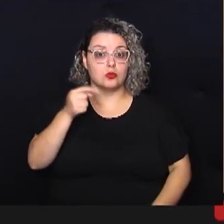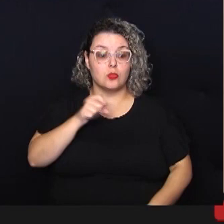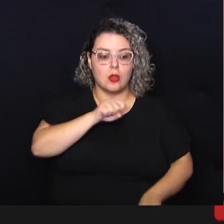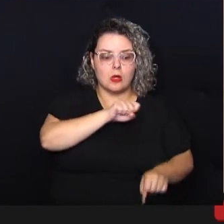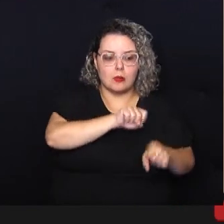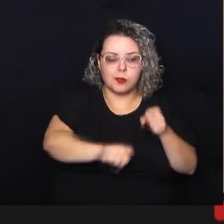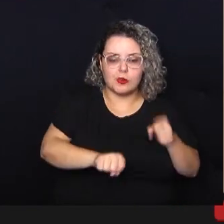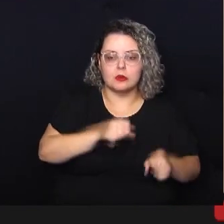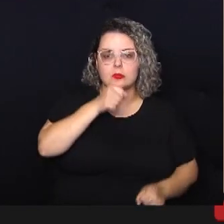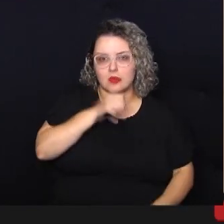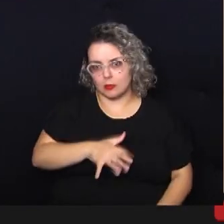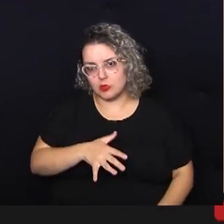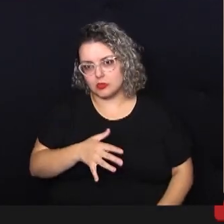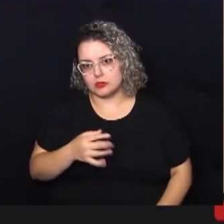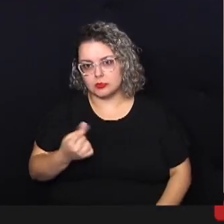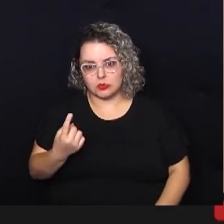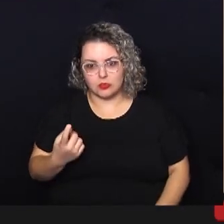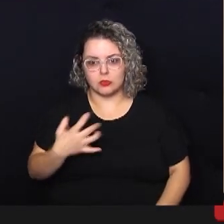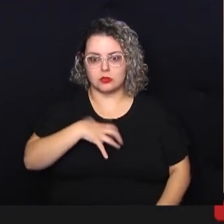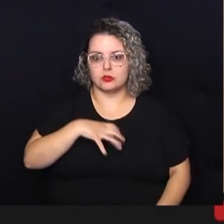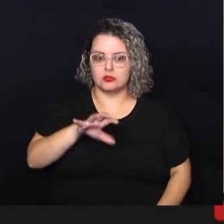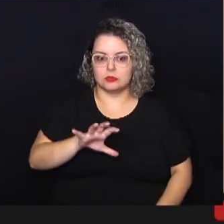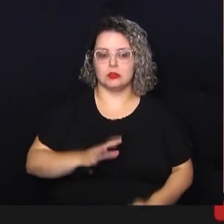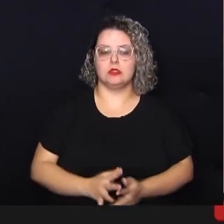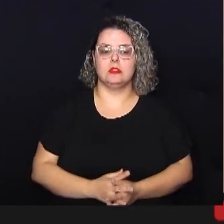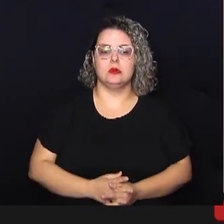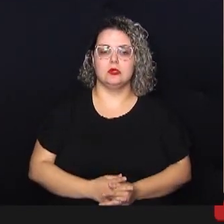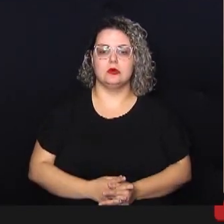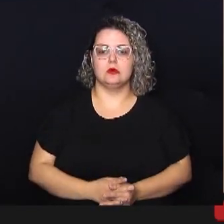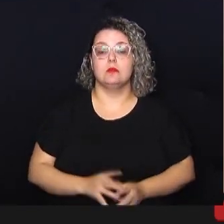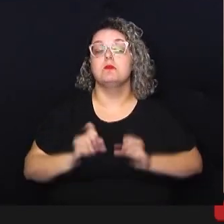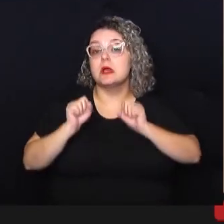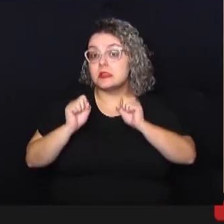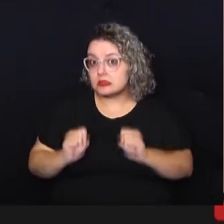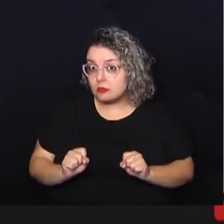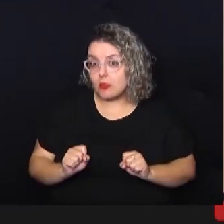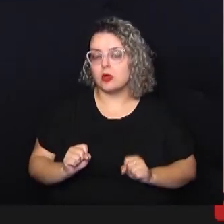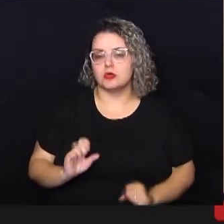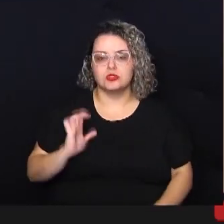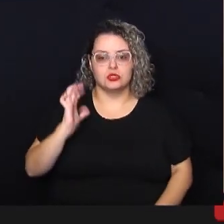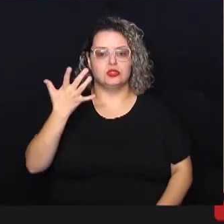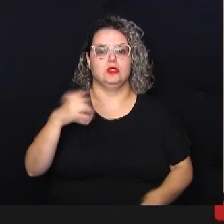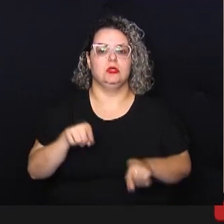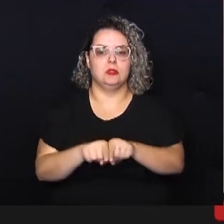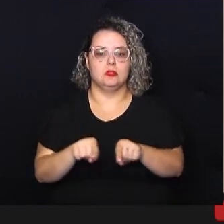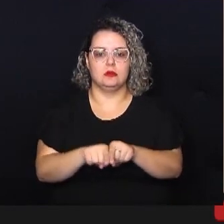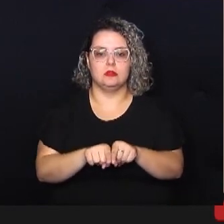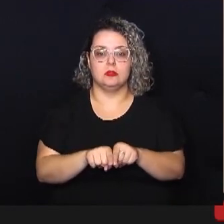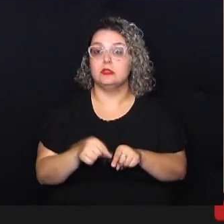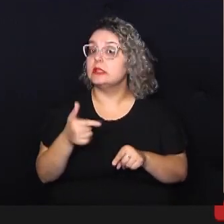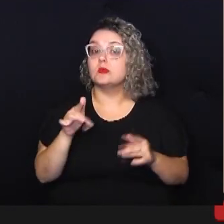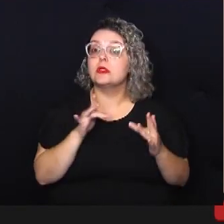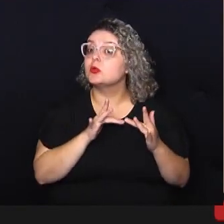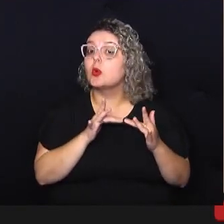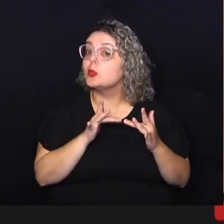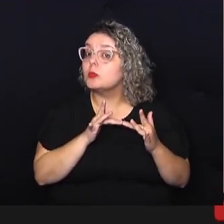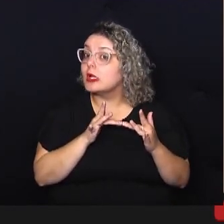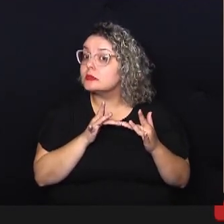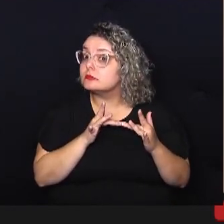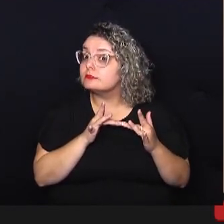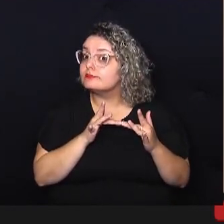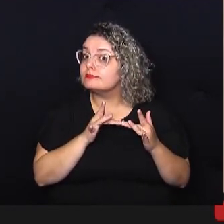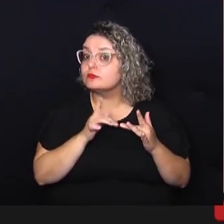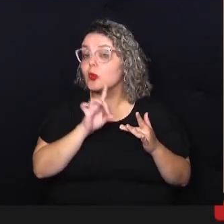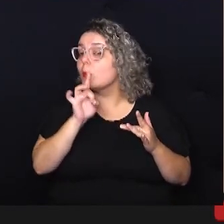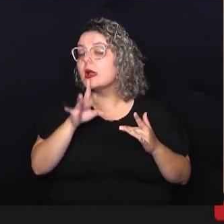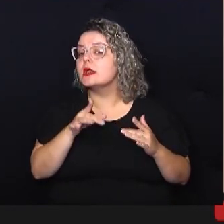única e exclusivamente com, mas ele pode também acontecer sem contato físico. Então, tudo isso determina